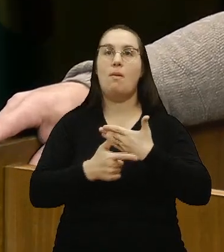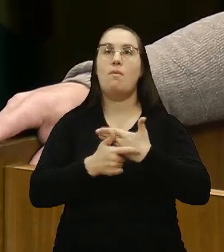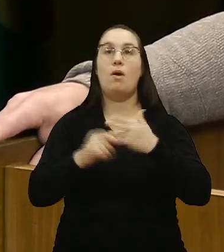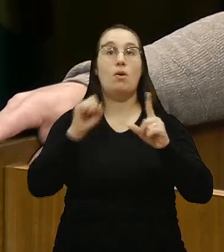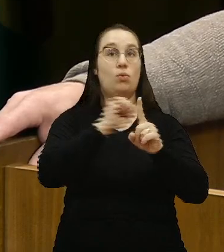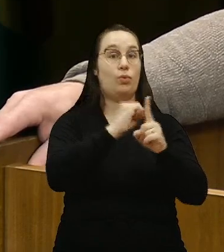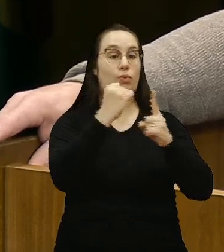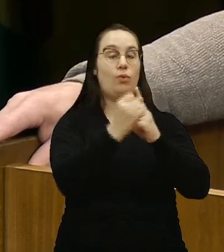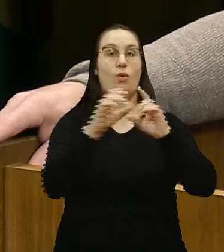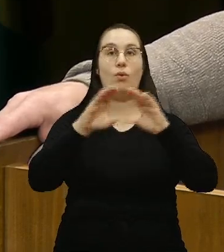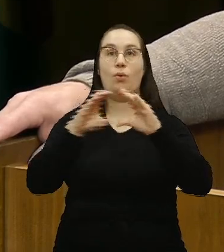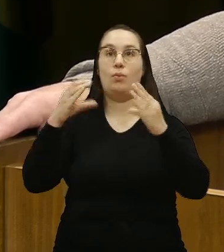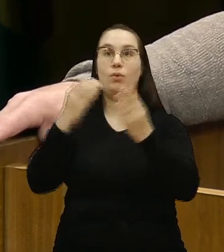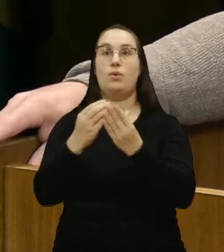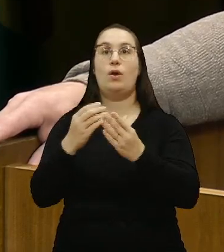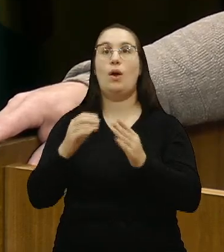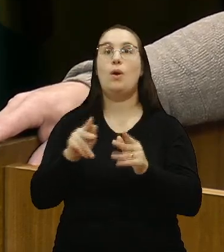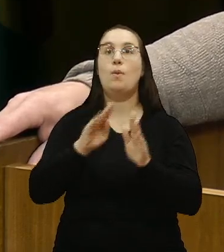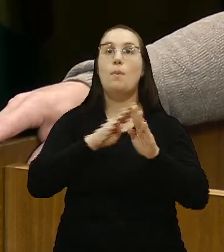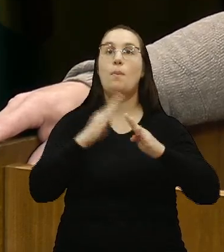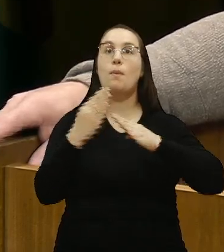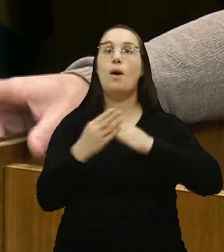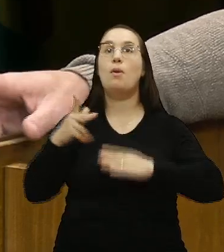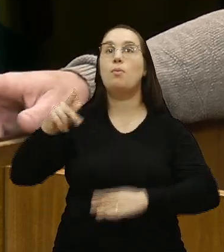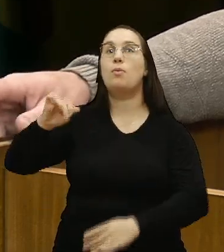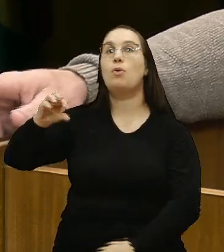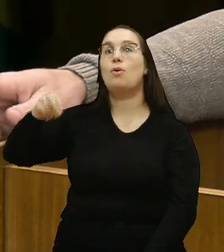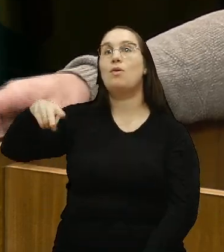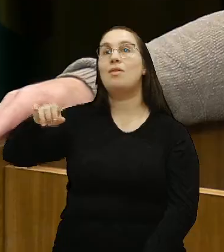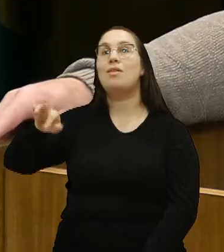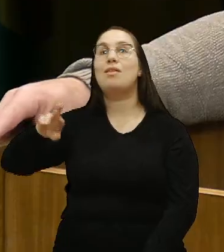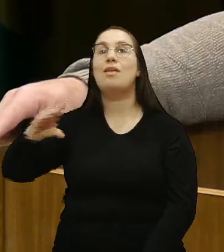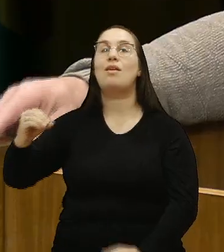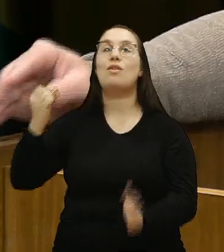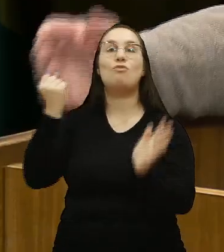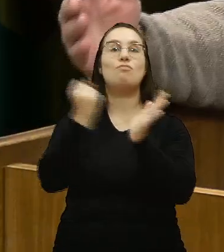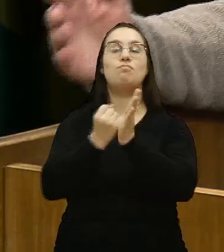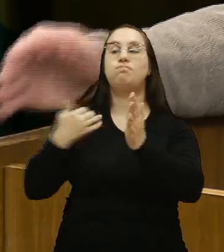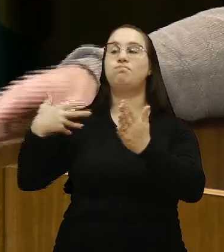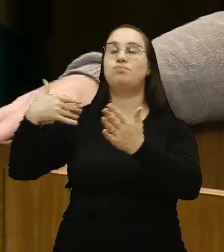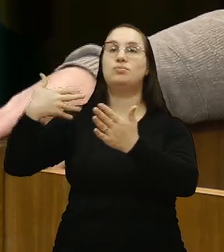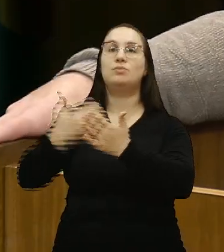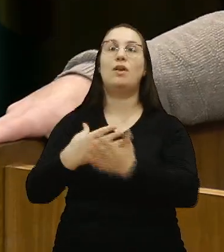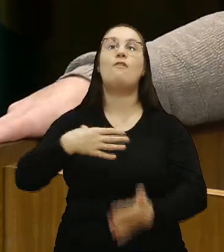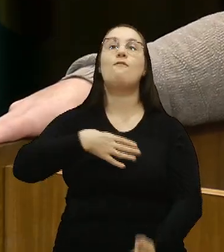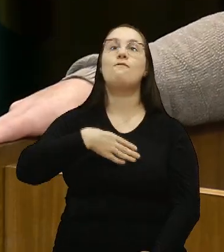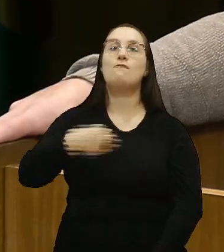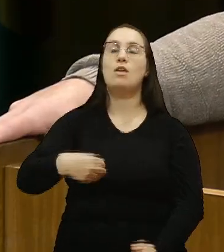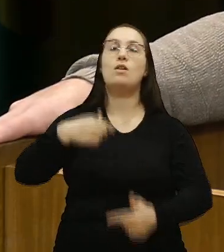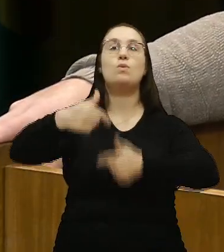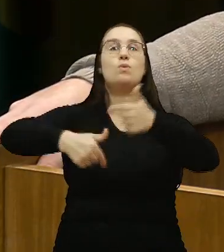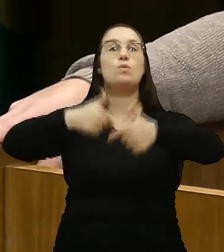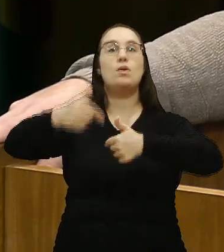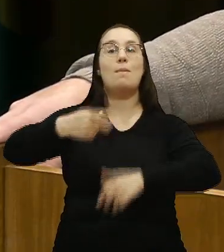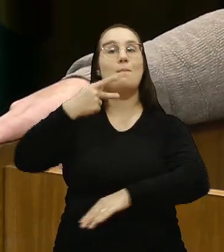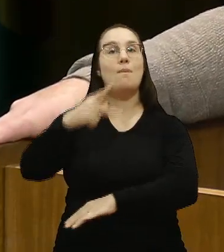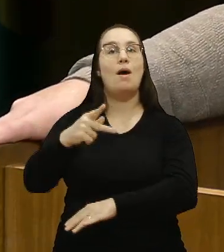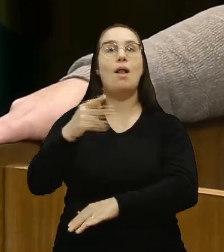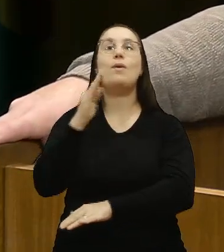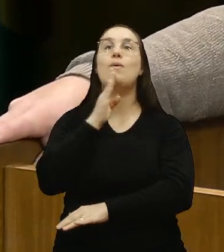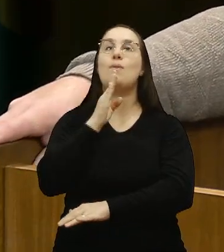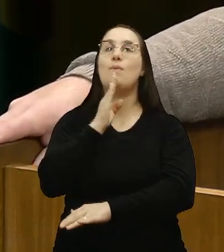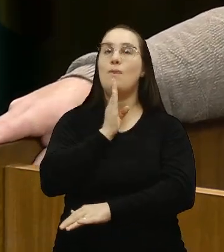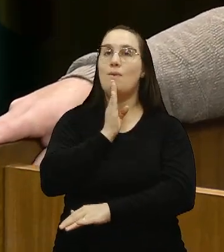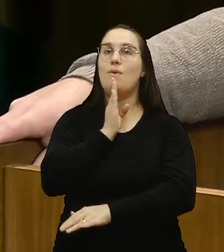social comunitário, lá no bairro Pioneiro e aqui em Caxias do Sul, e deixou o legado, né, que é os filhos, o seu trabalho, por exemplo, Mauro, que eu conheço muito